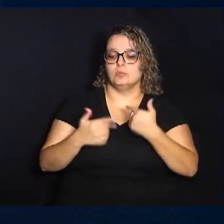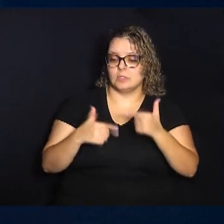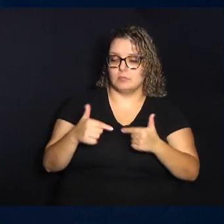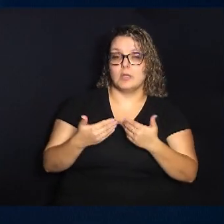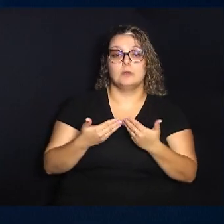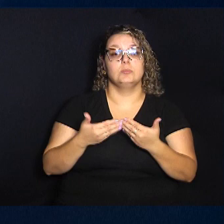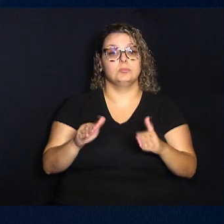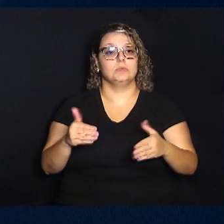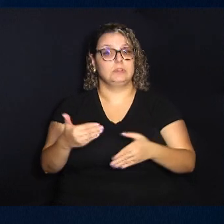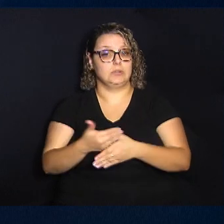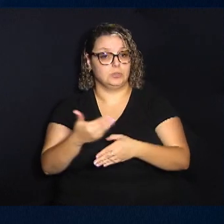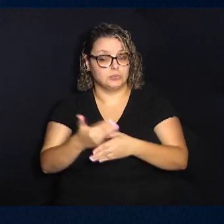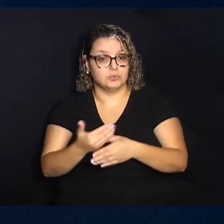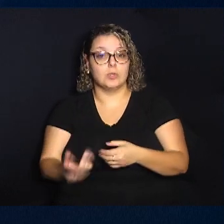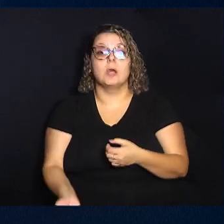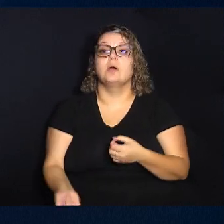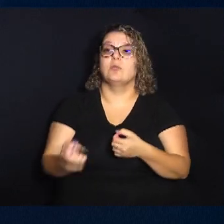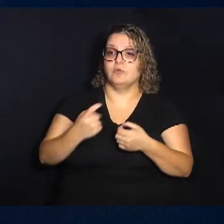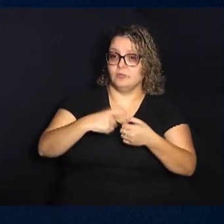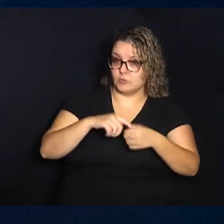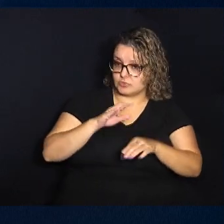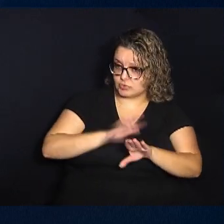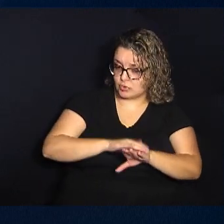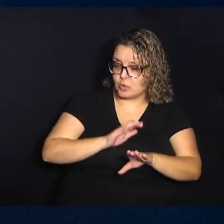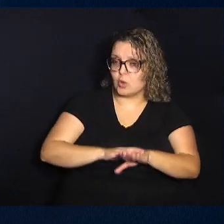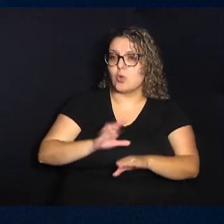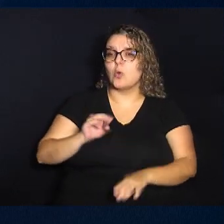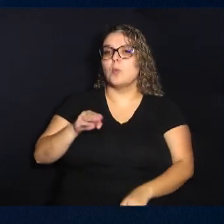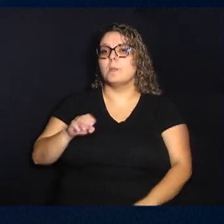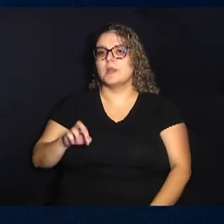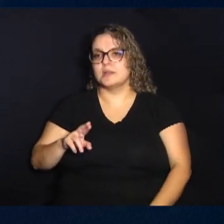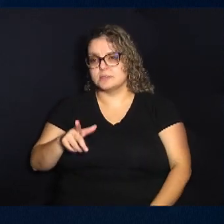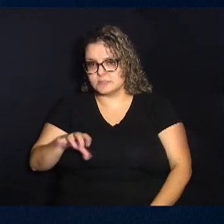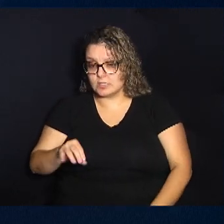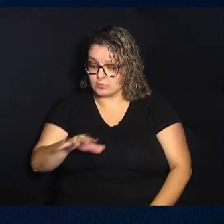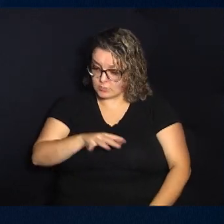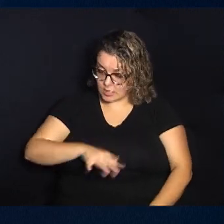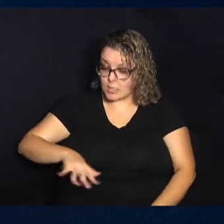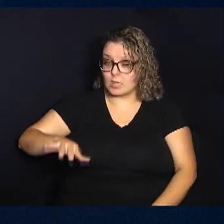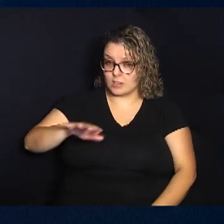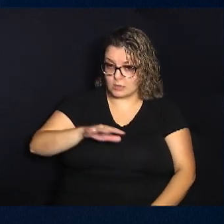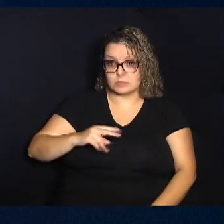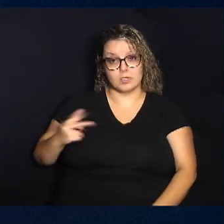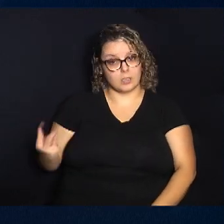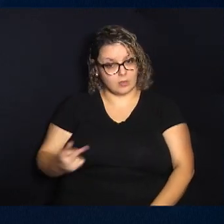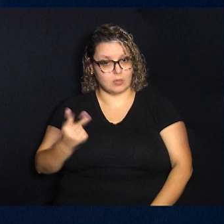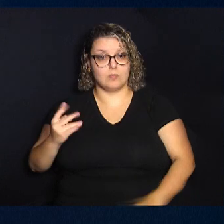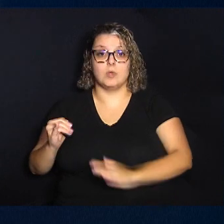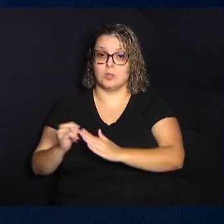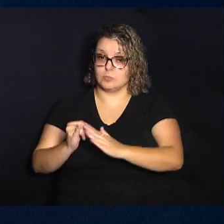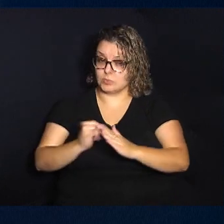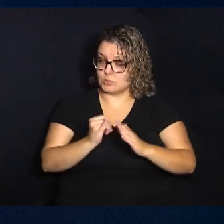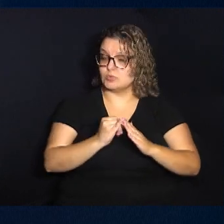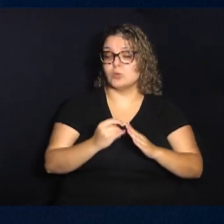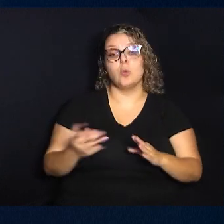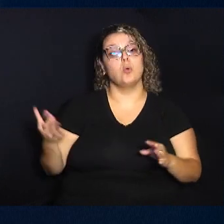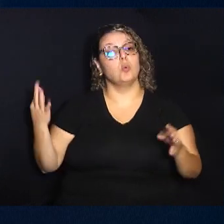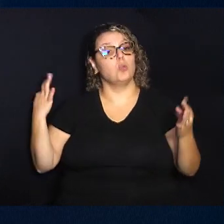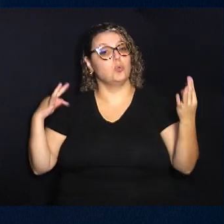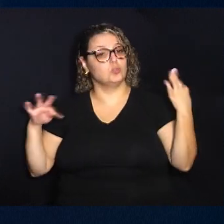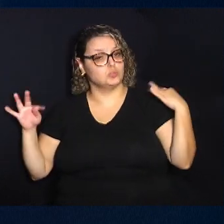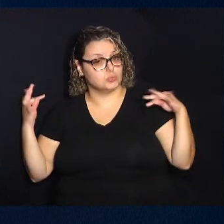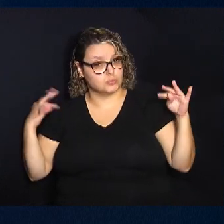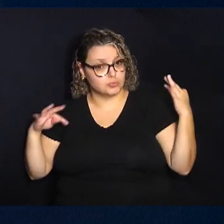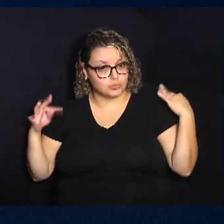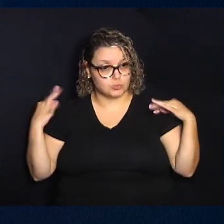nas obras, o retorno das atividades comerciais na região, a valorização imobiliária, geração